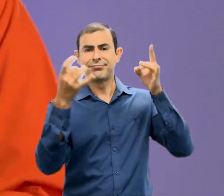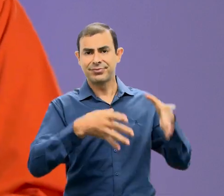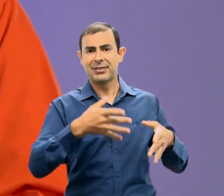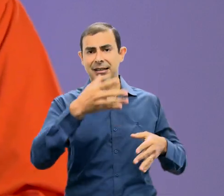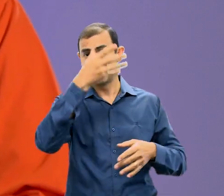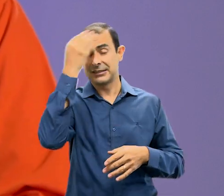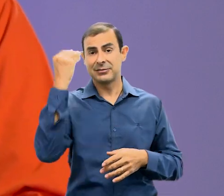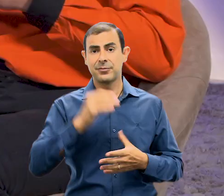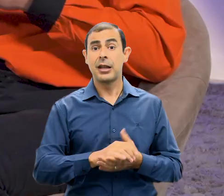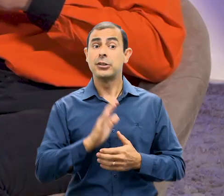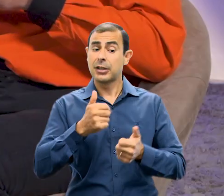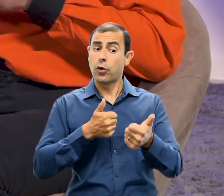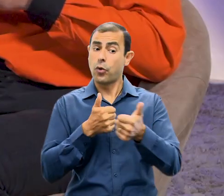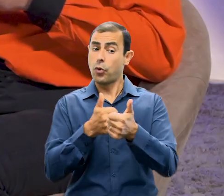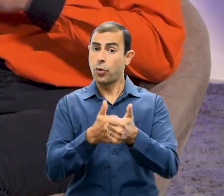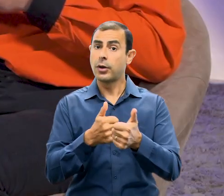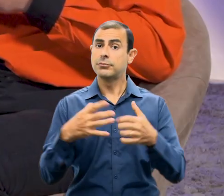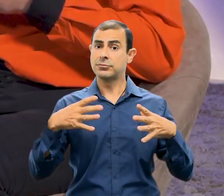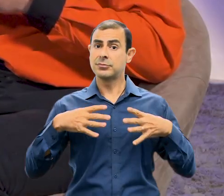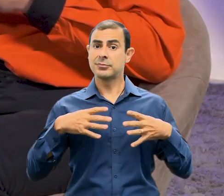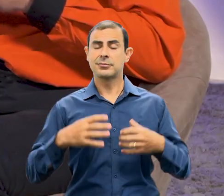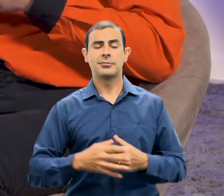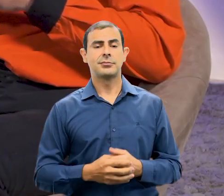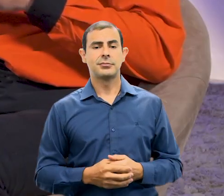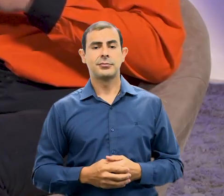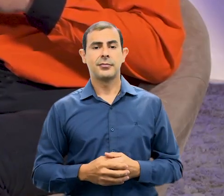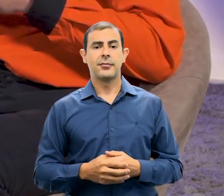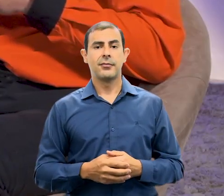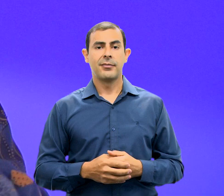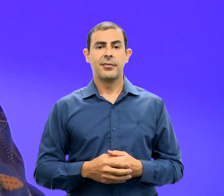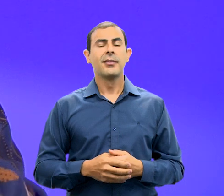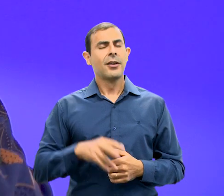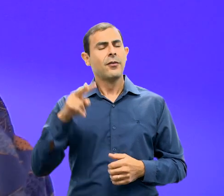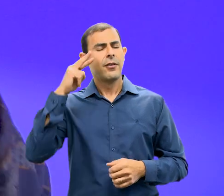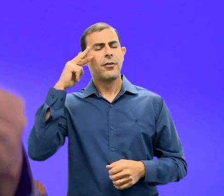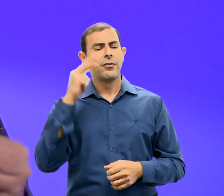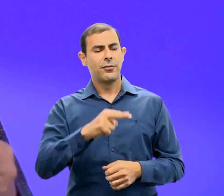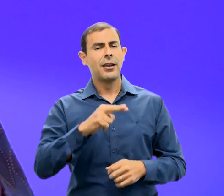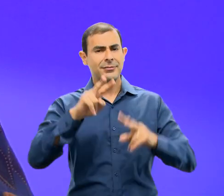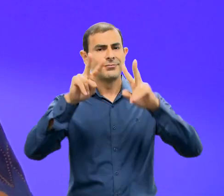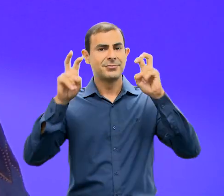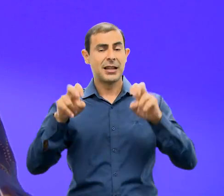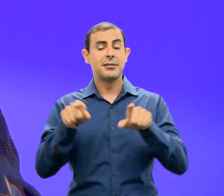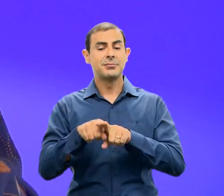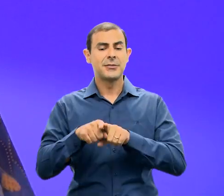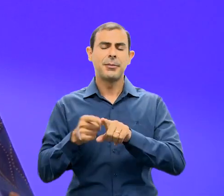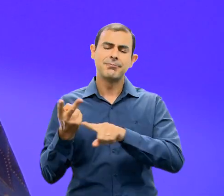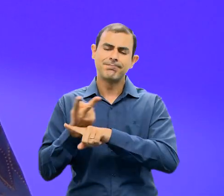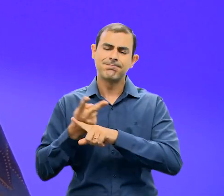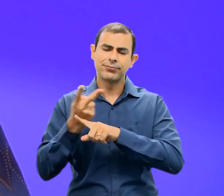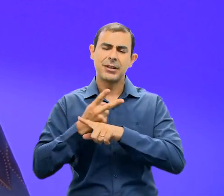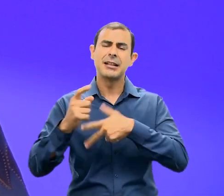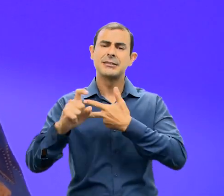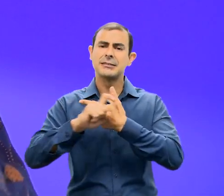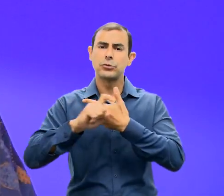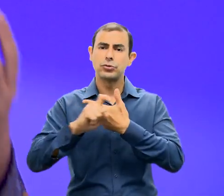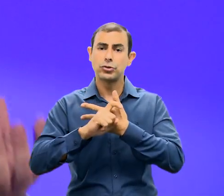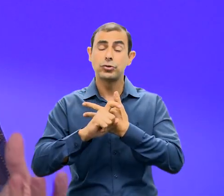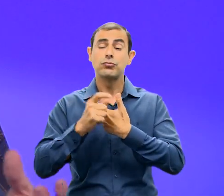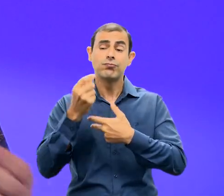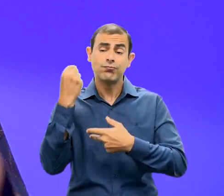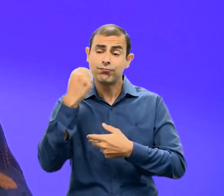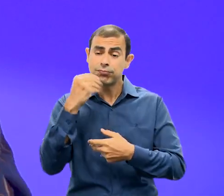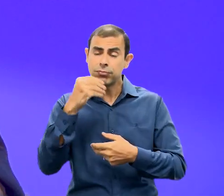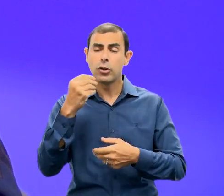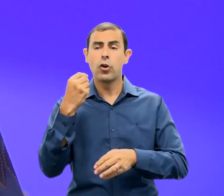ficando perto do centro. E o senhor tem acompanhado essa questão, tem buscado conversar com o Poder Executivo para que essa pavimentação